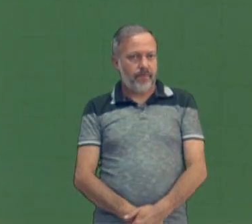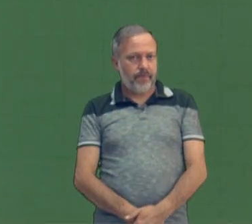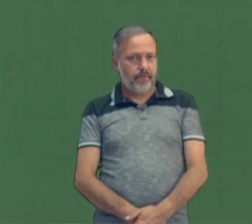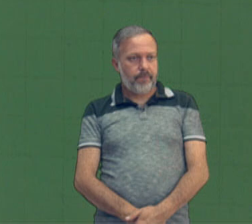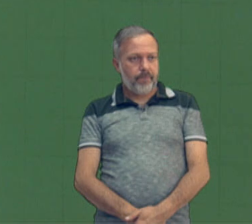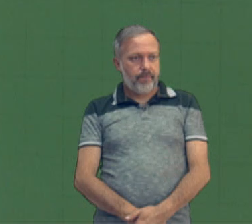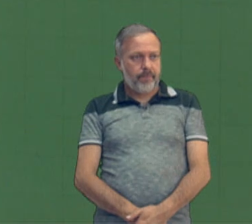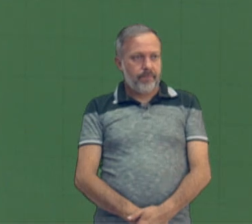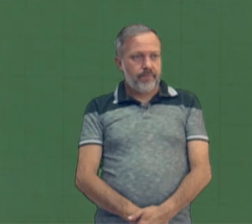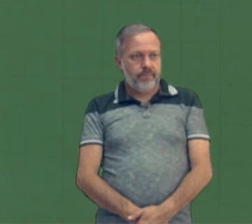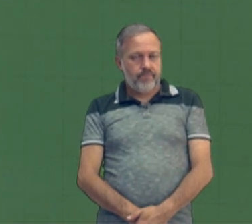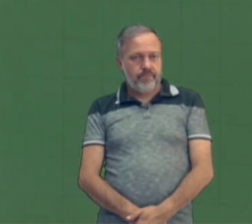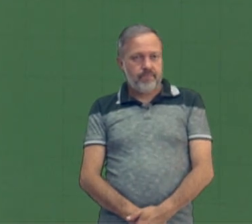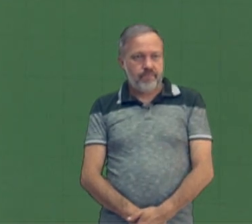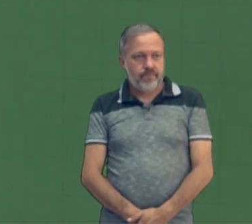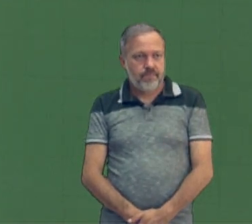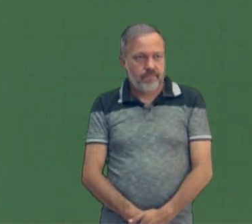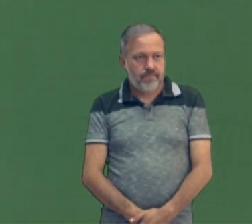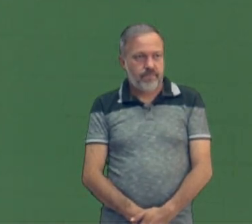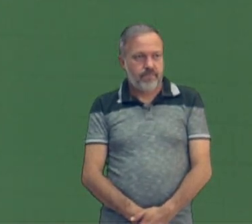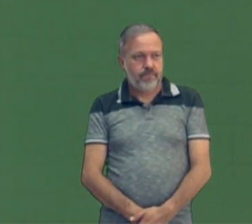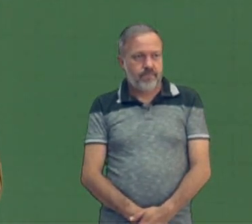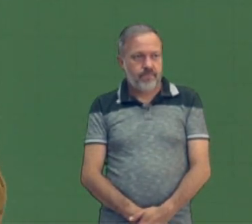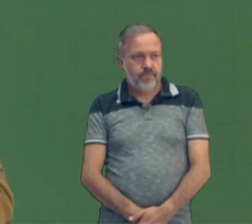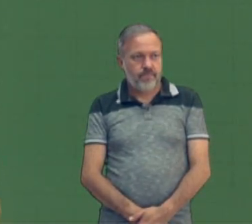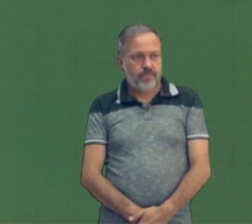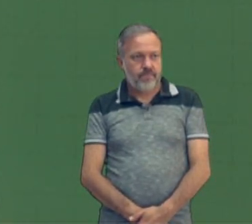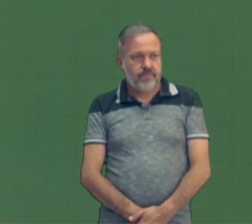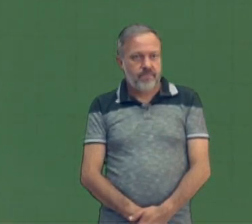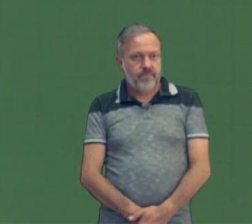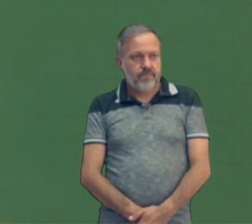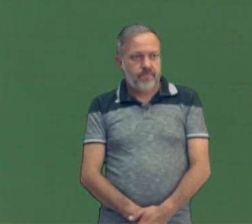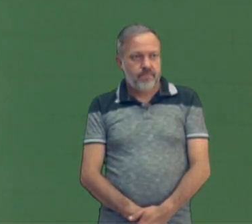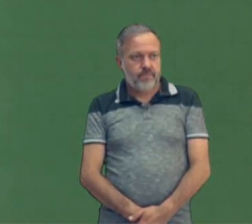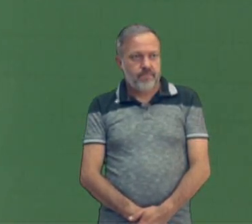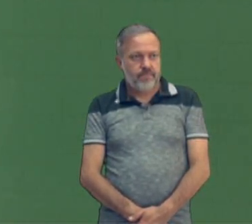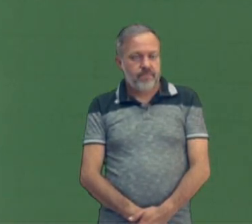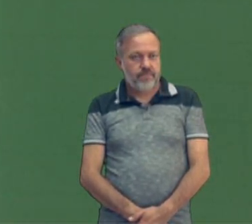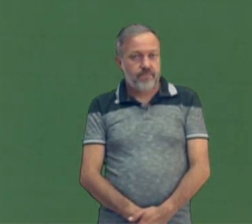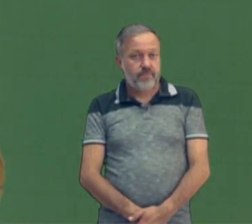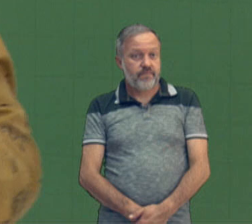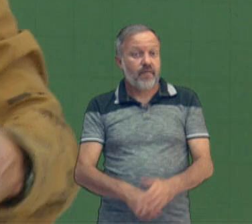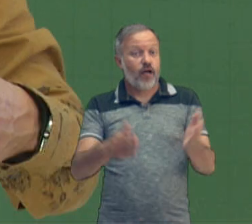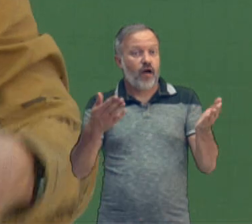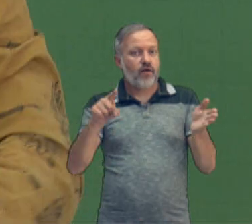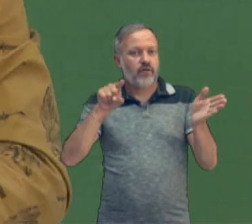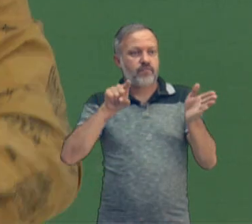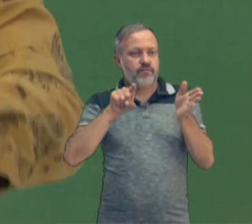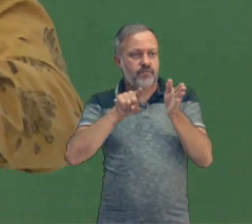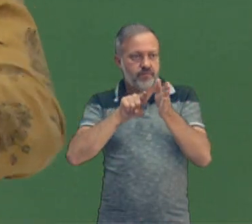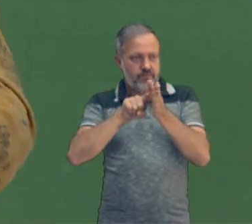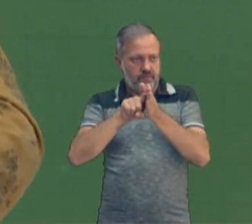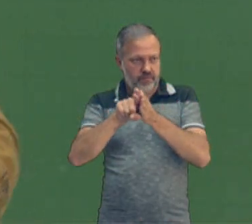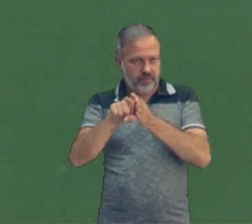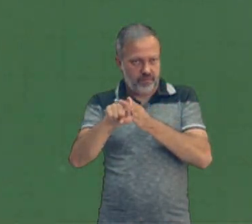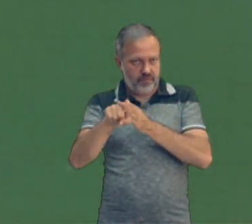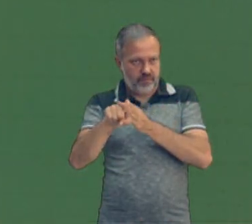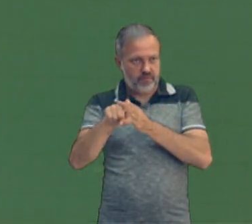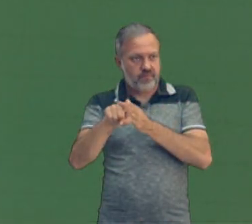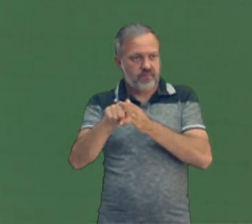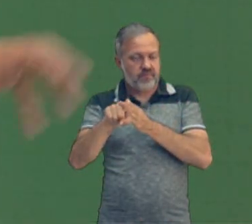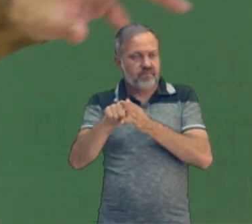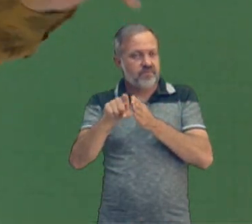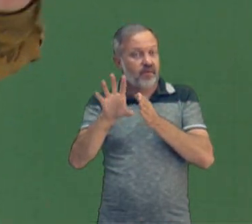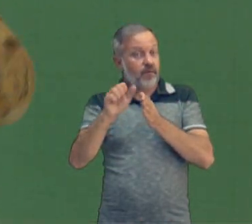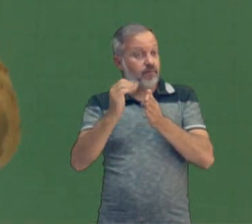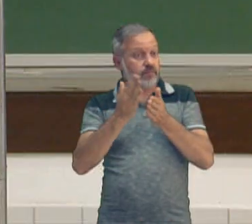estudo por meio de mais um quiz para retomar aqui, para ver o que a gente está aprendendo. Então pega seu